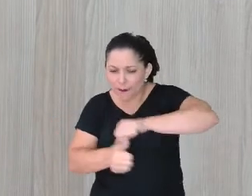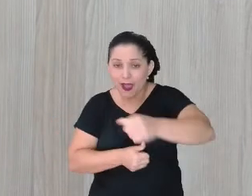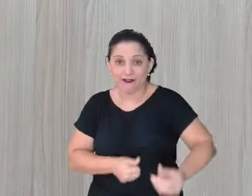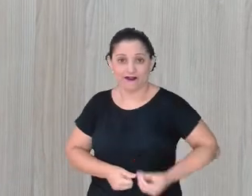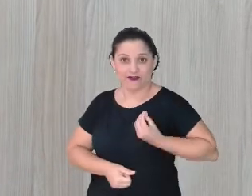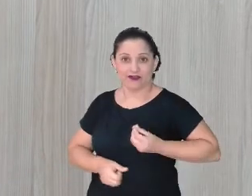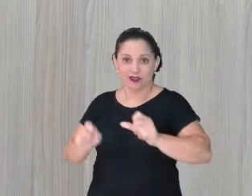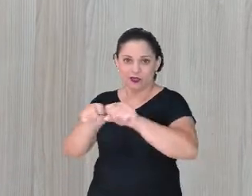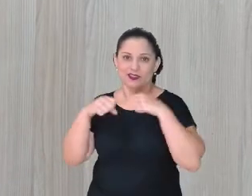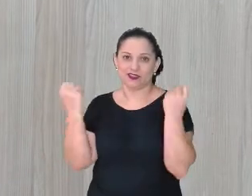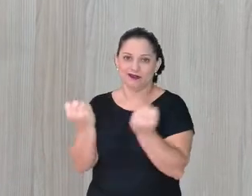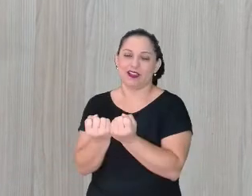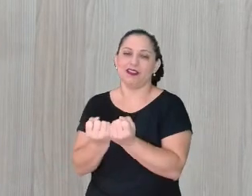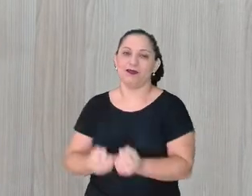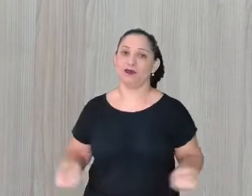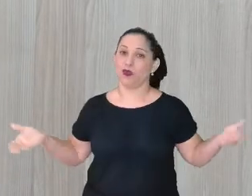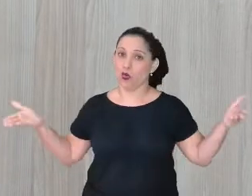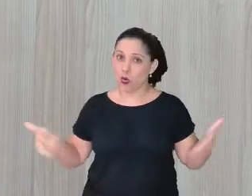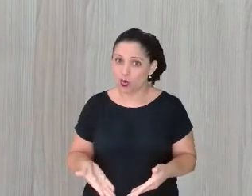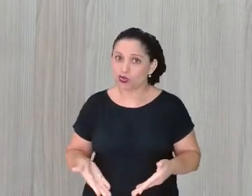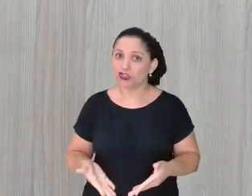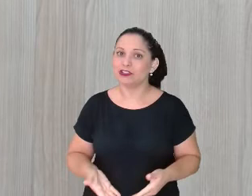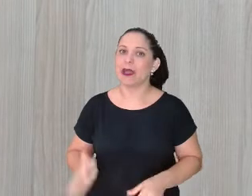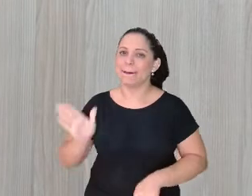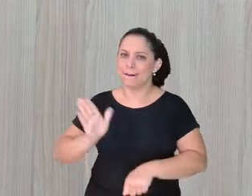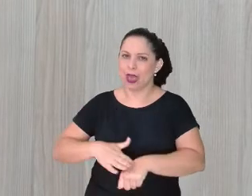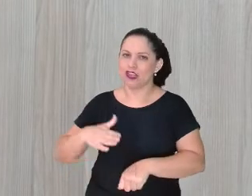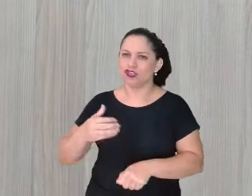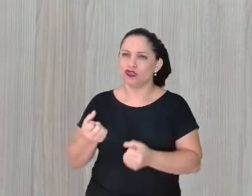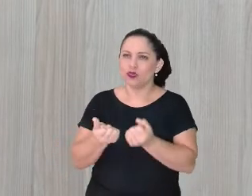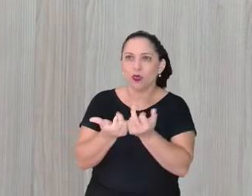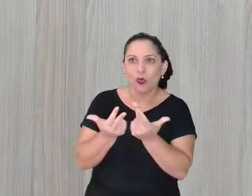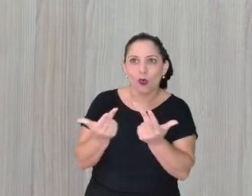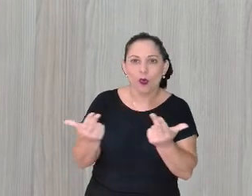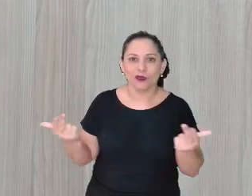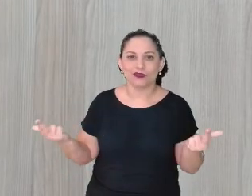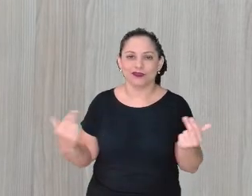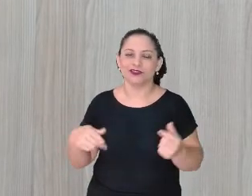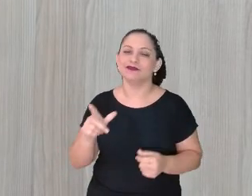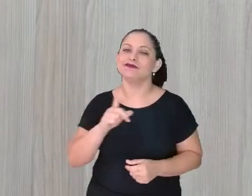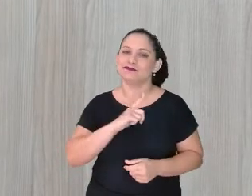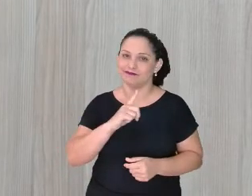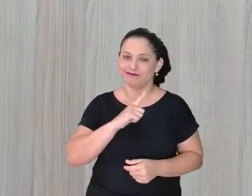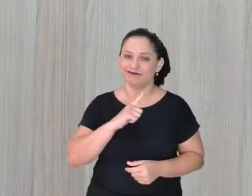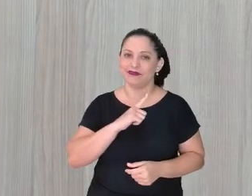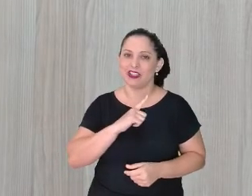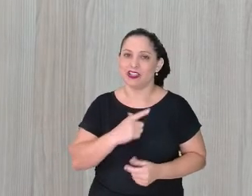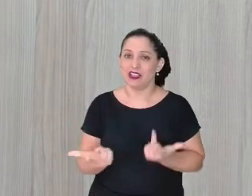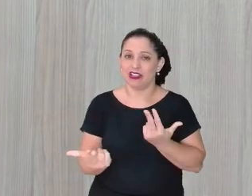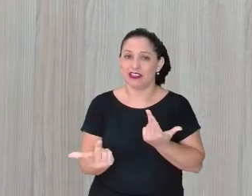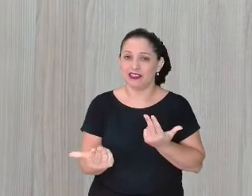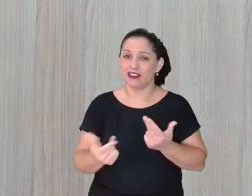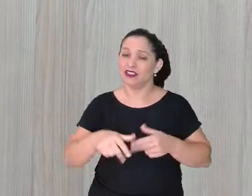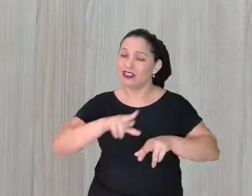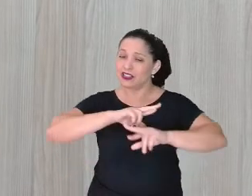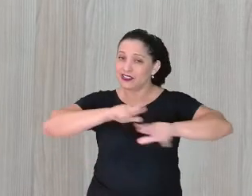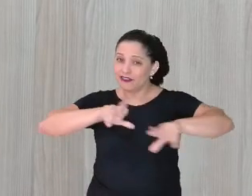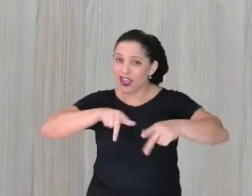E a sociedade virou hoje uma sociedade bem mais complexa do que essa do tempo aí,